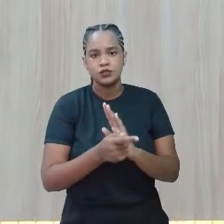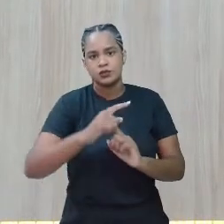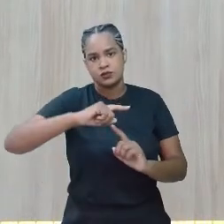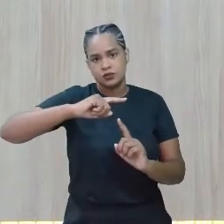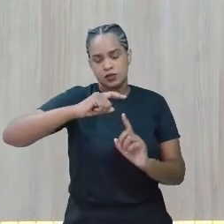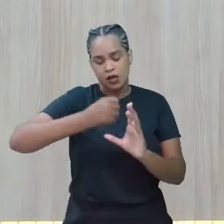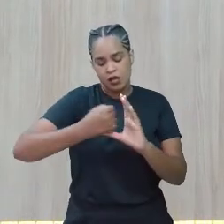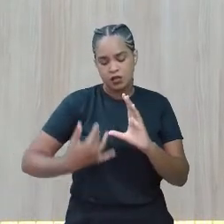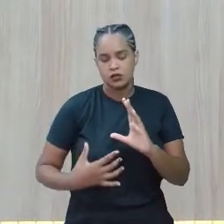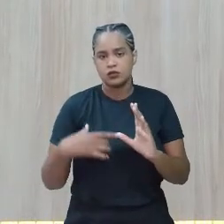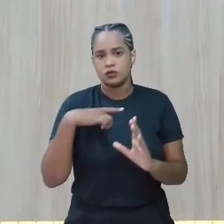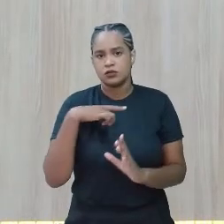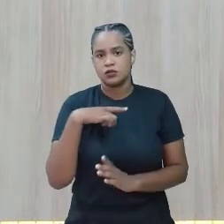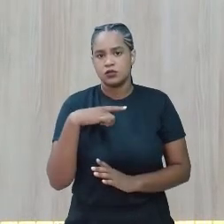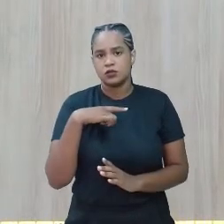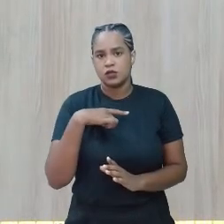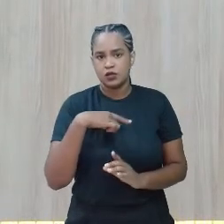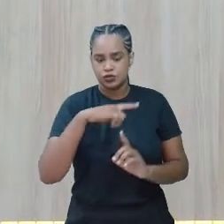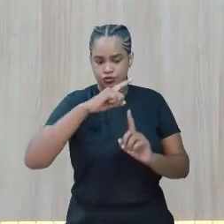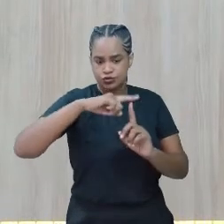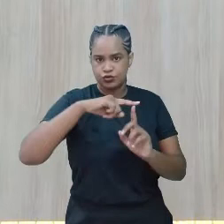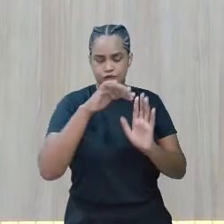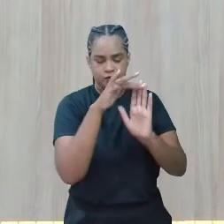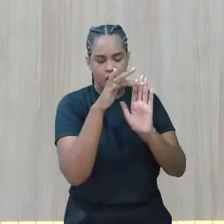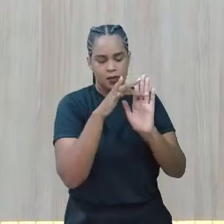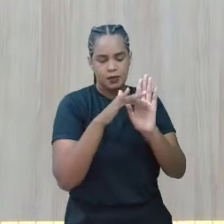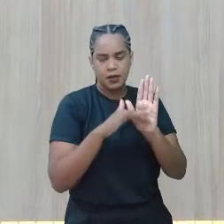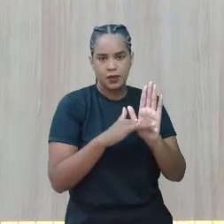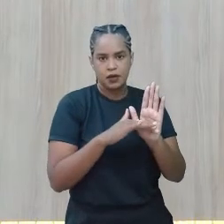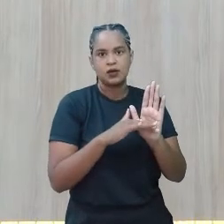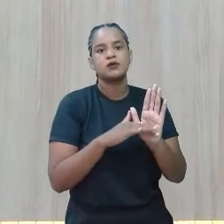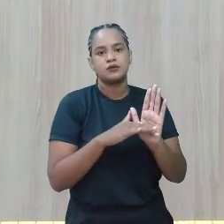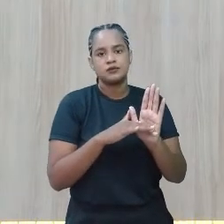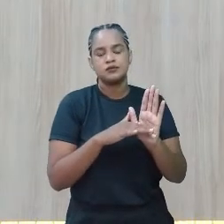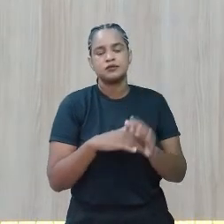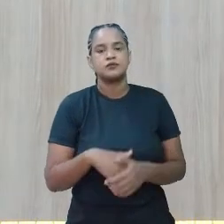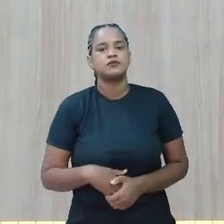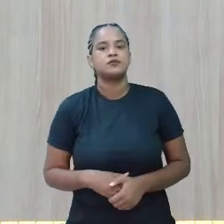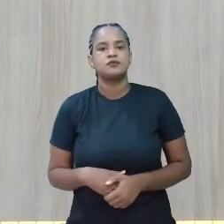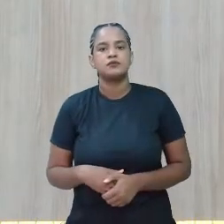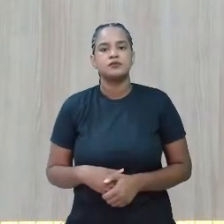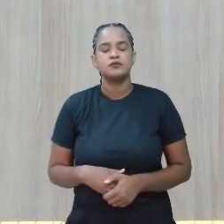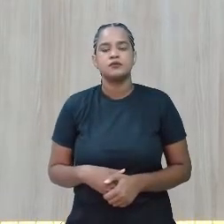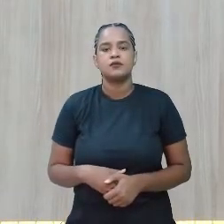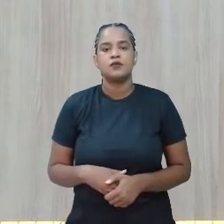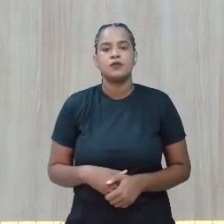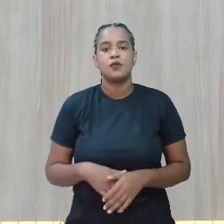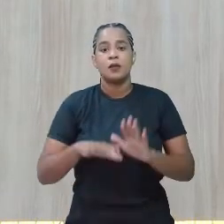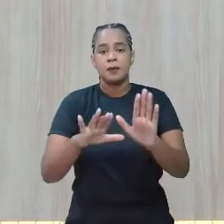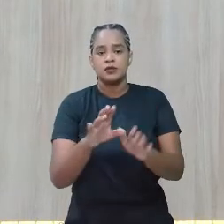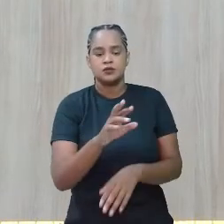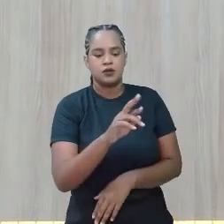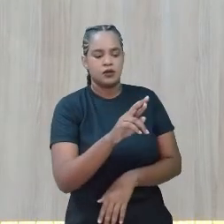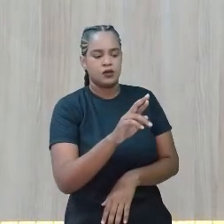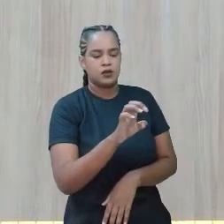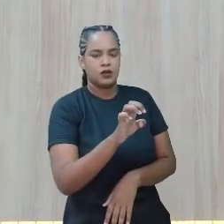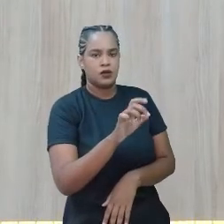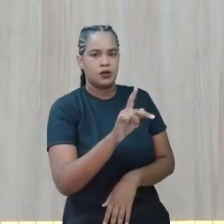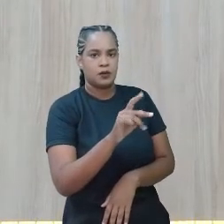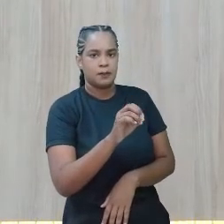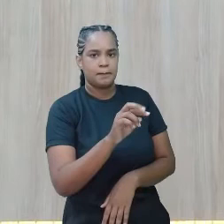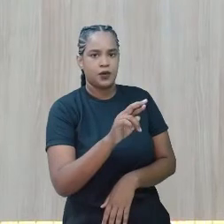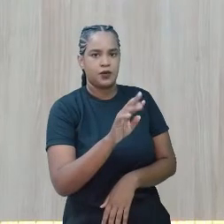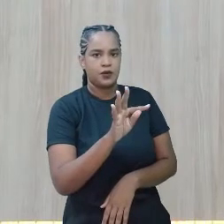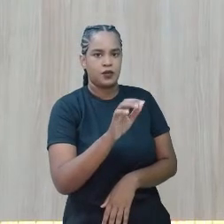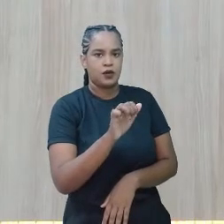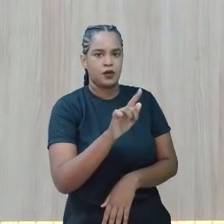entrevista é um modelo, não é? São uma, e de reportagem é outra. E